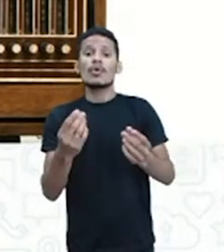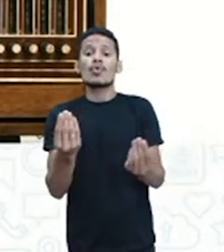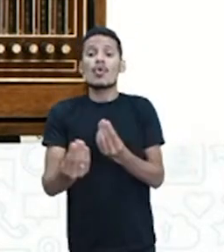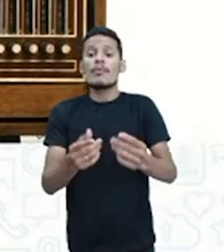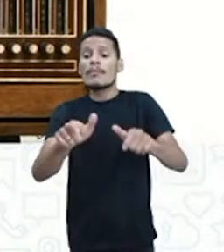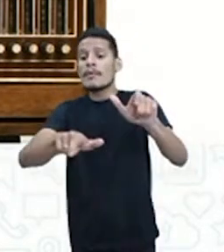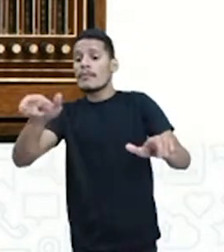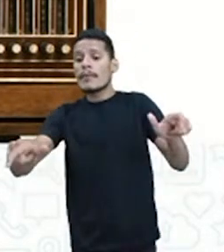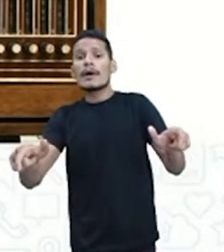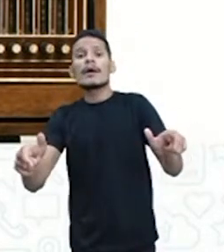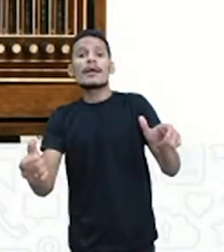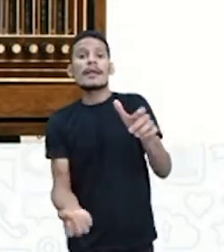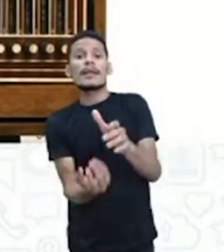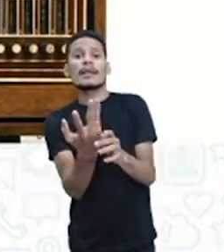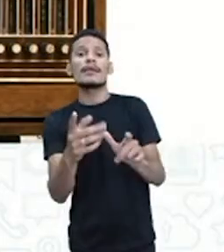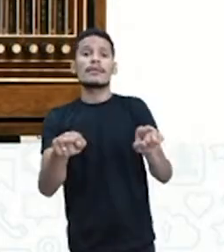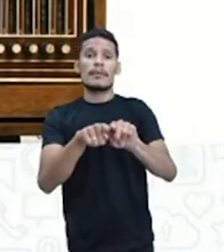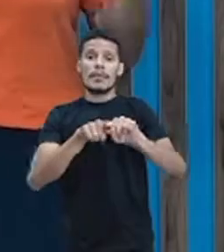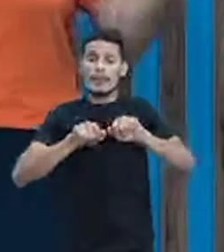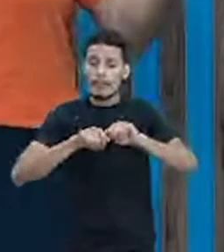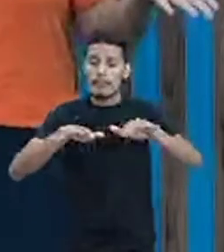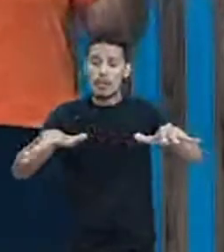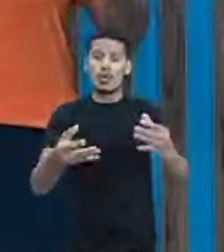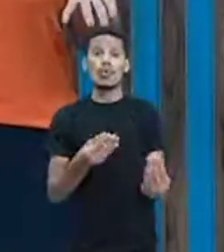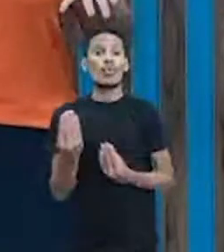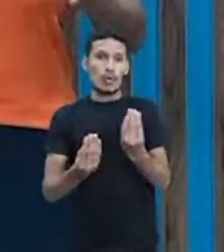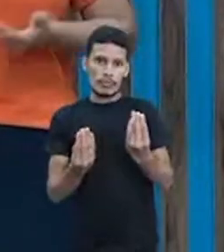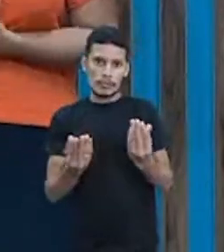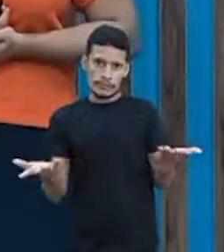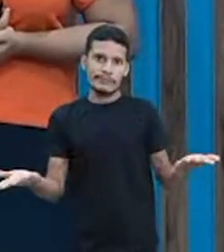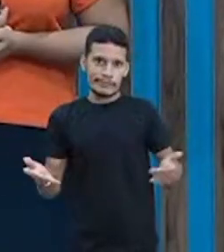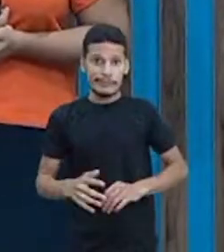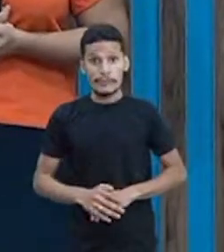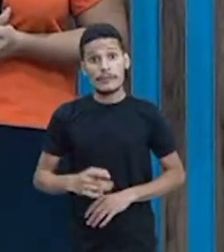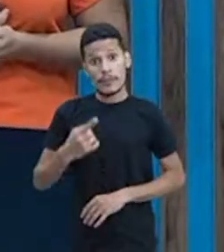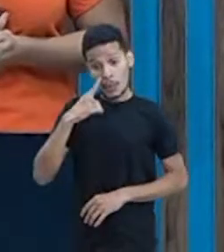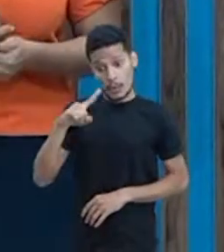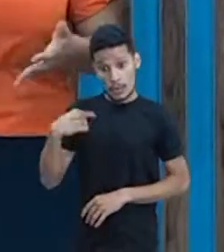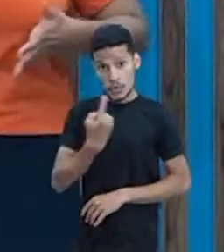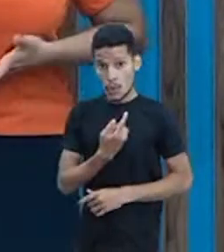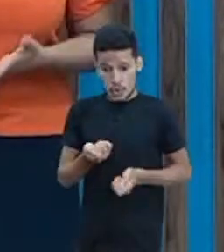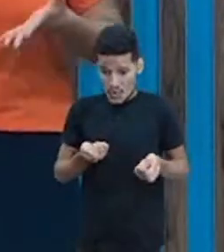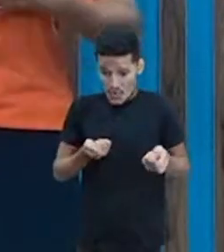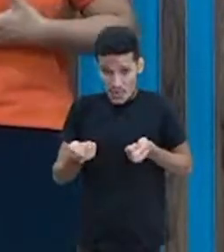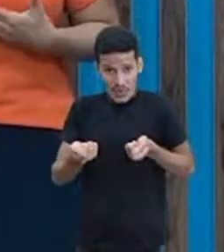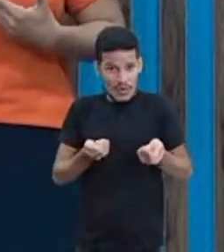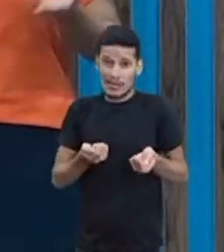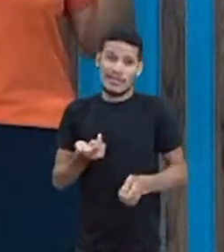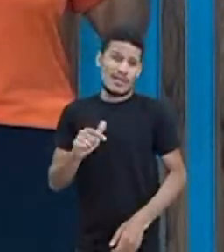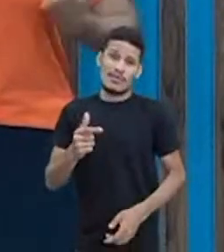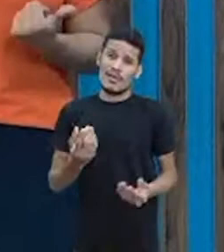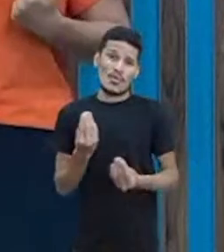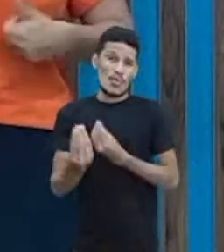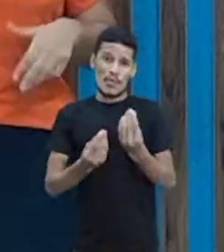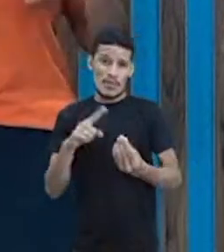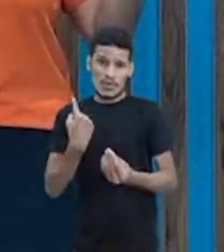como ele circula. Então, a gente não tem como controlar os estereótipos que a gente consumiu quando era